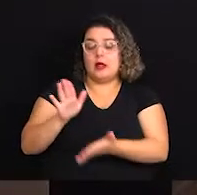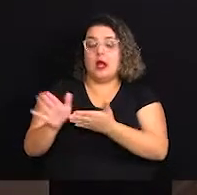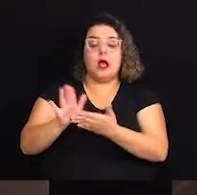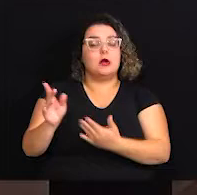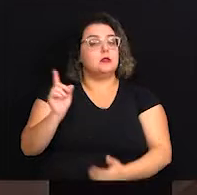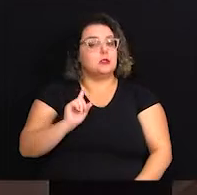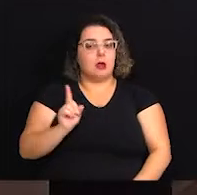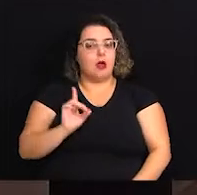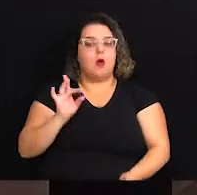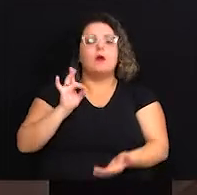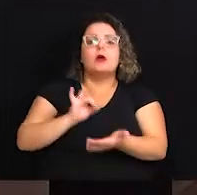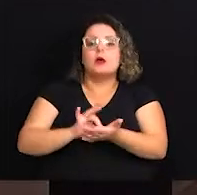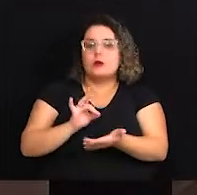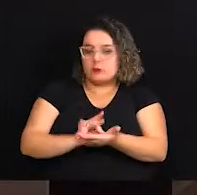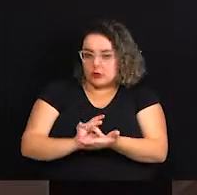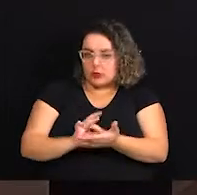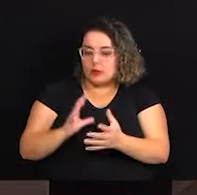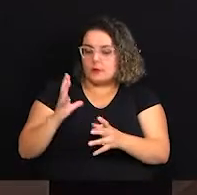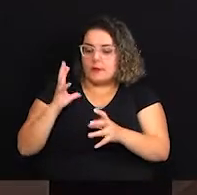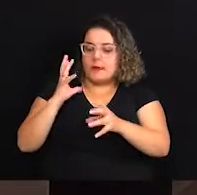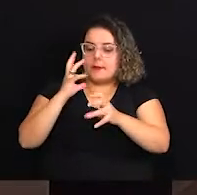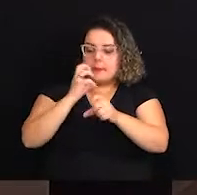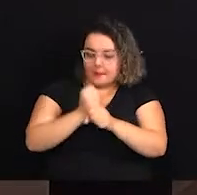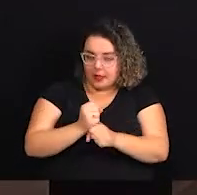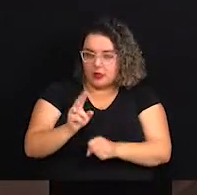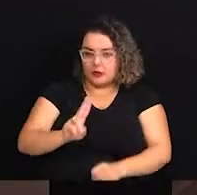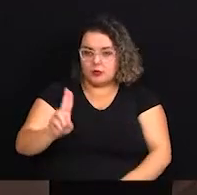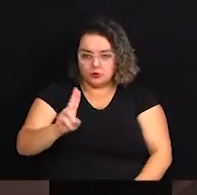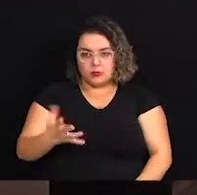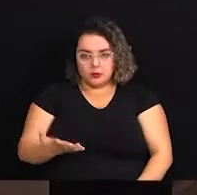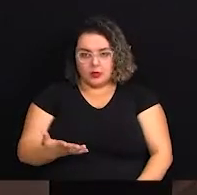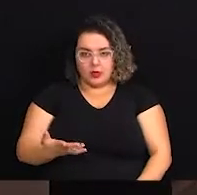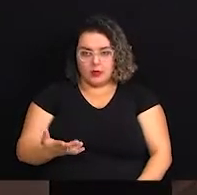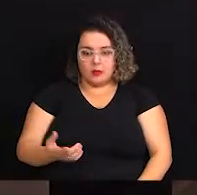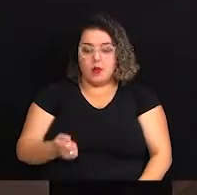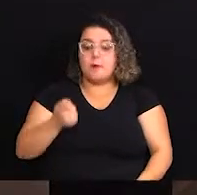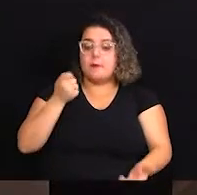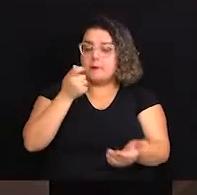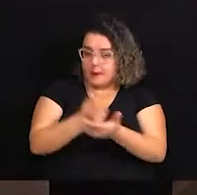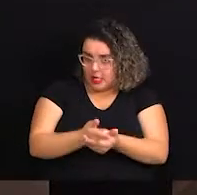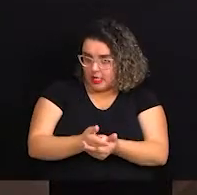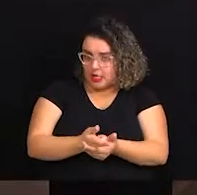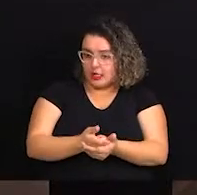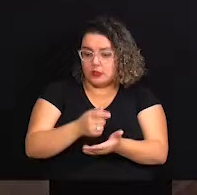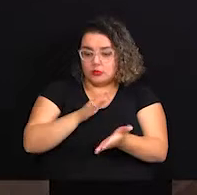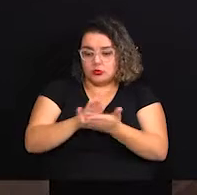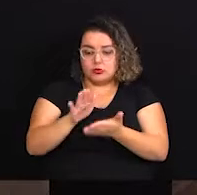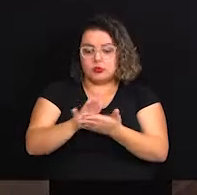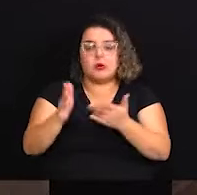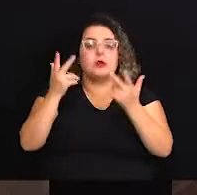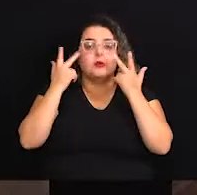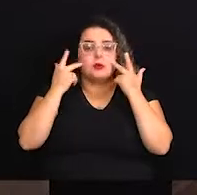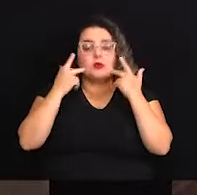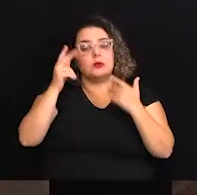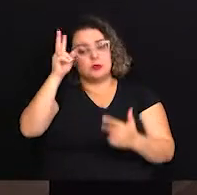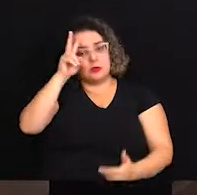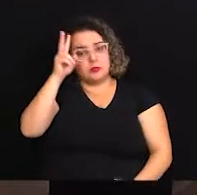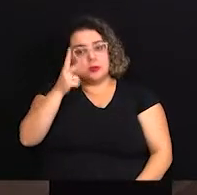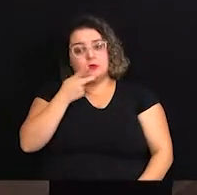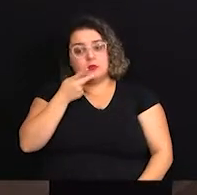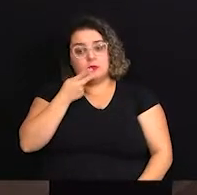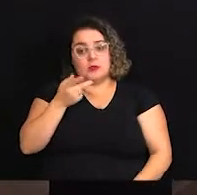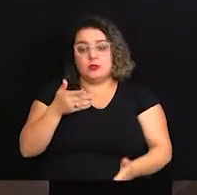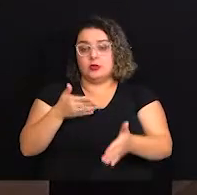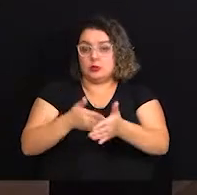Não. Na verdade, a fórmula que a gente utiliza é, primeiro, fiz o pagamento das despesas comuns, lembrando que a gente está falando